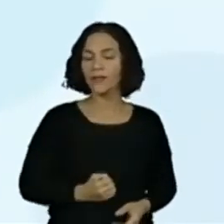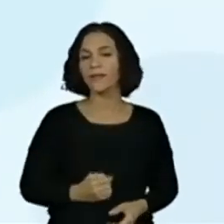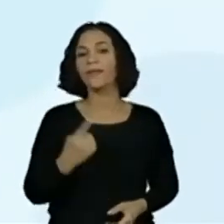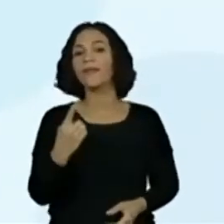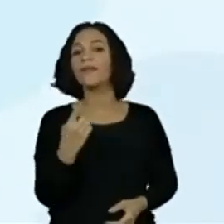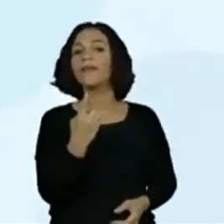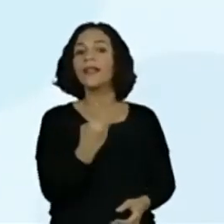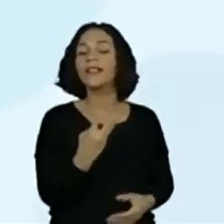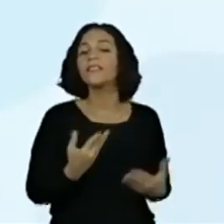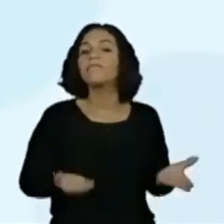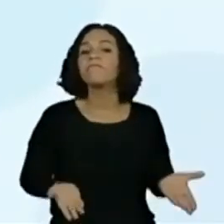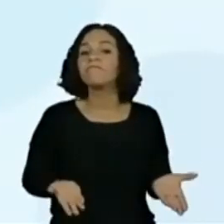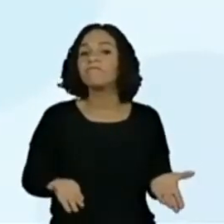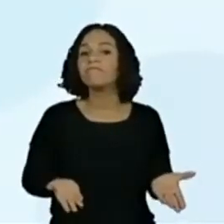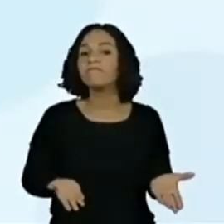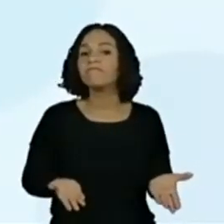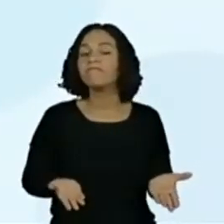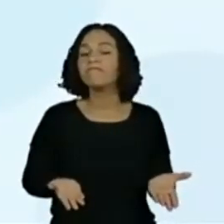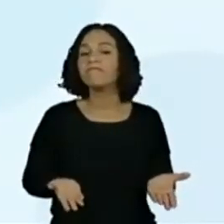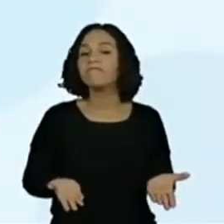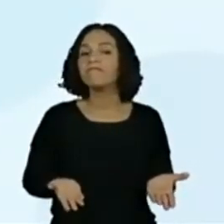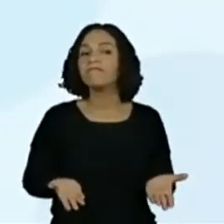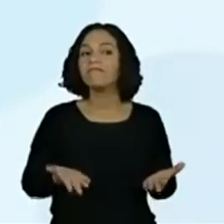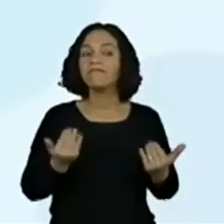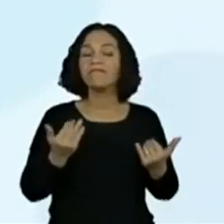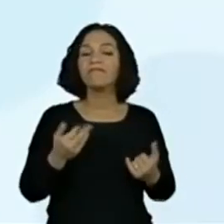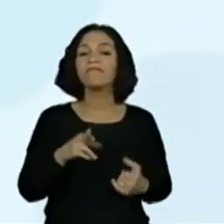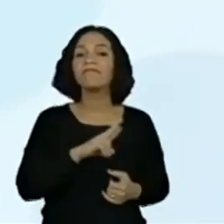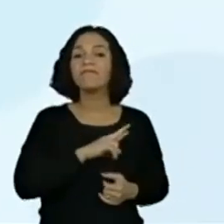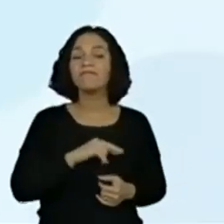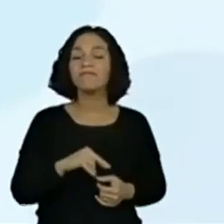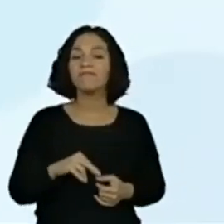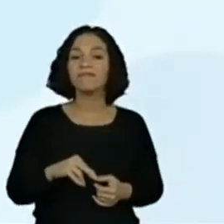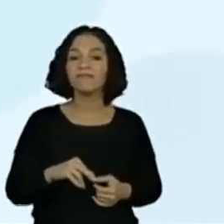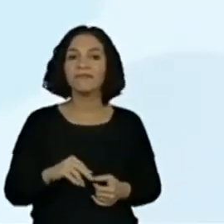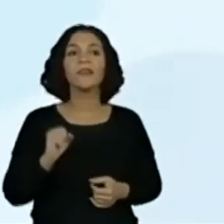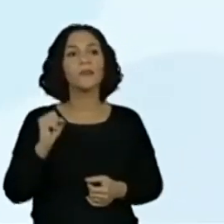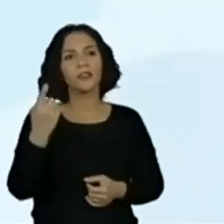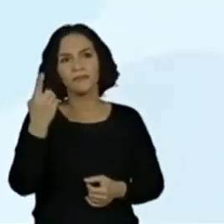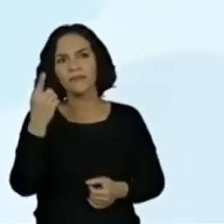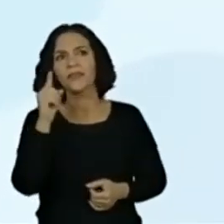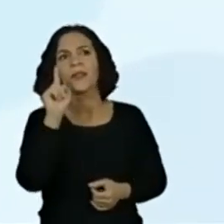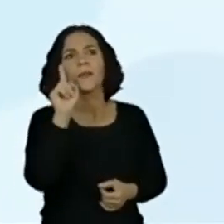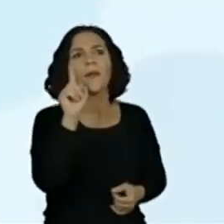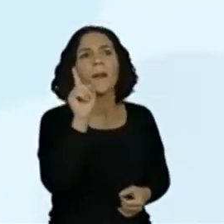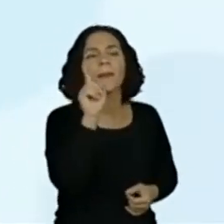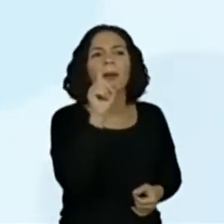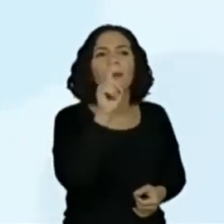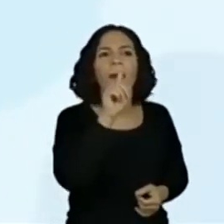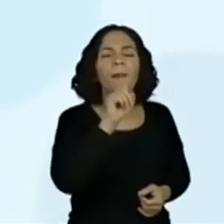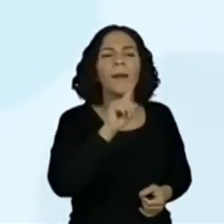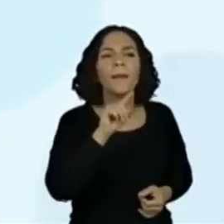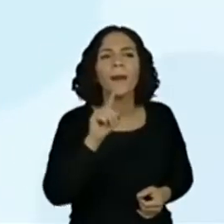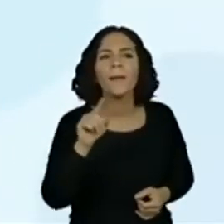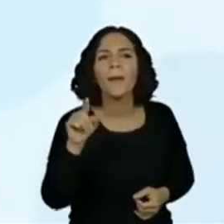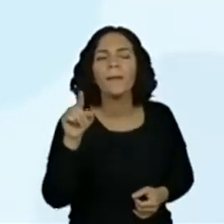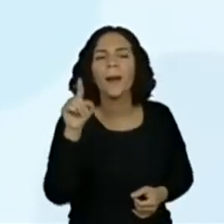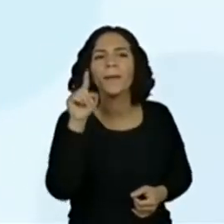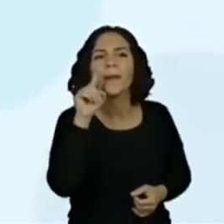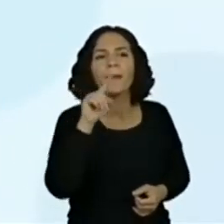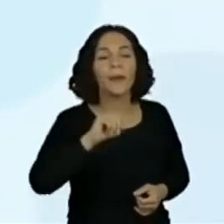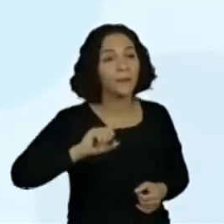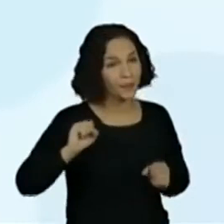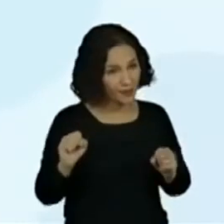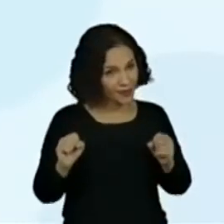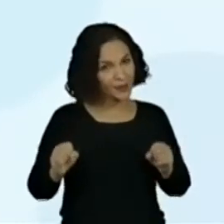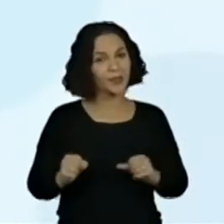ou 13 livros, professora? Olhem aí, levanta, coloca o dedinho aí em cima do seu aparelho,